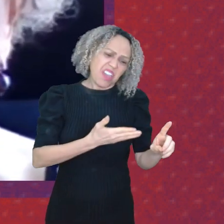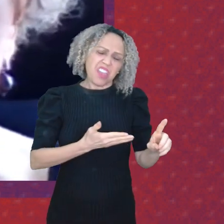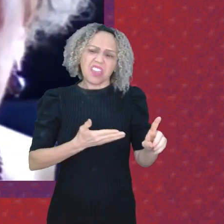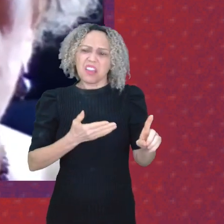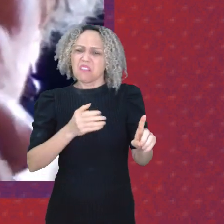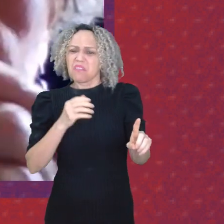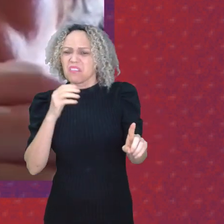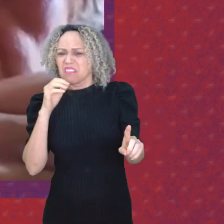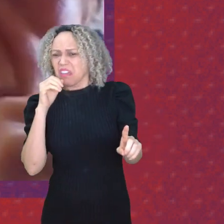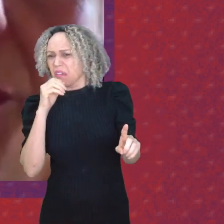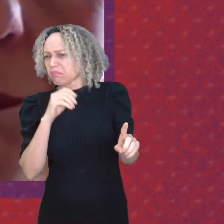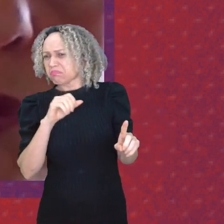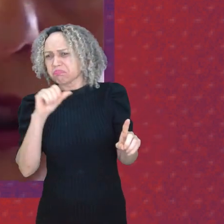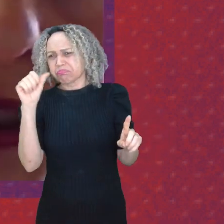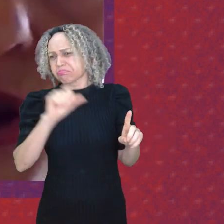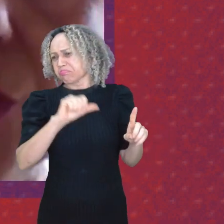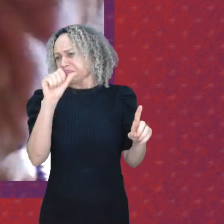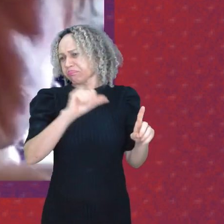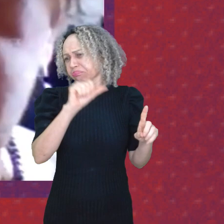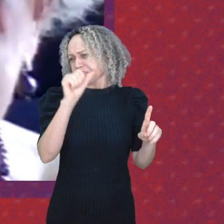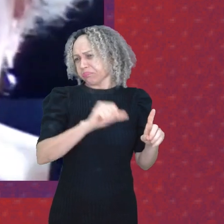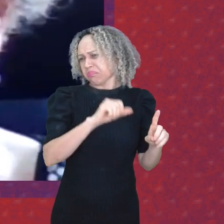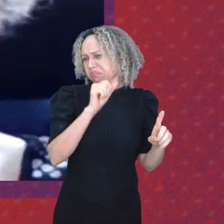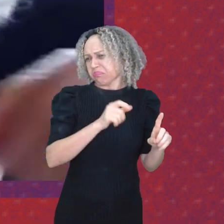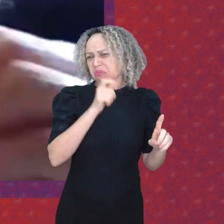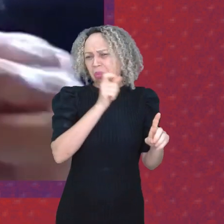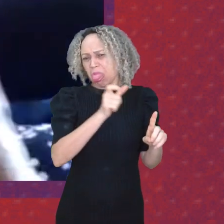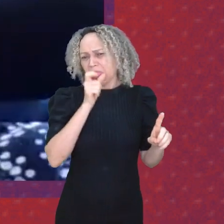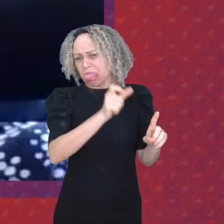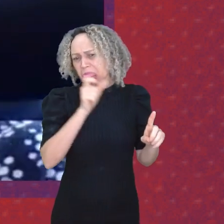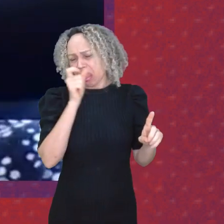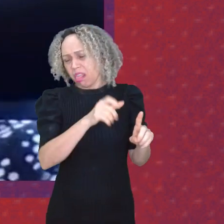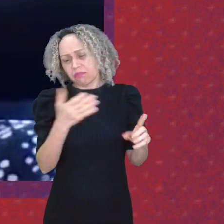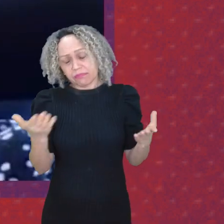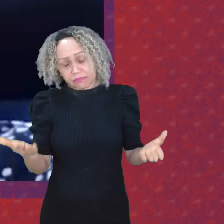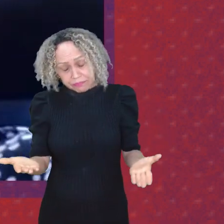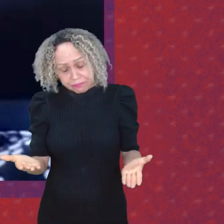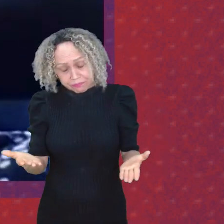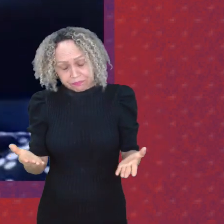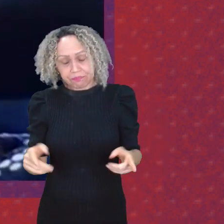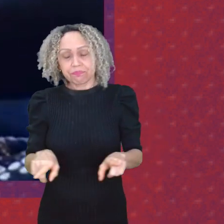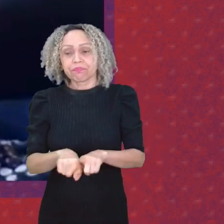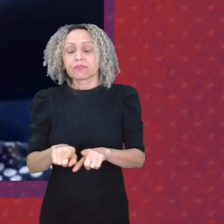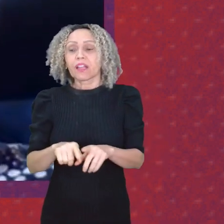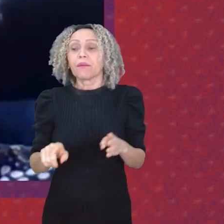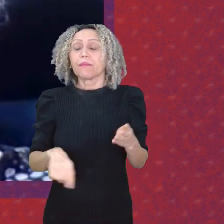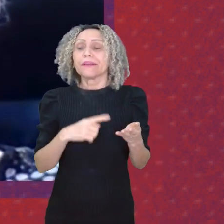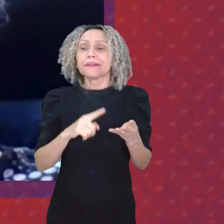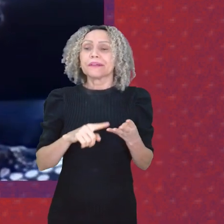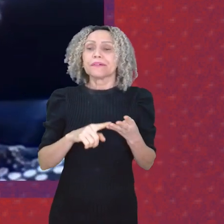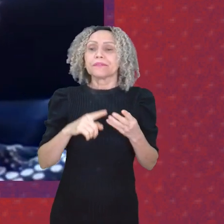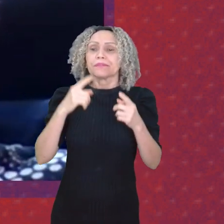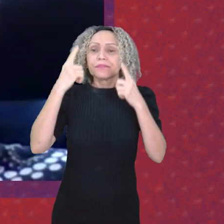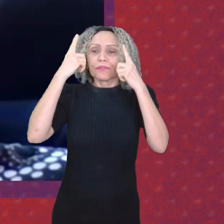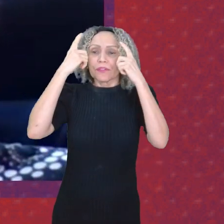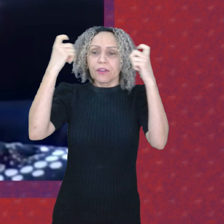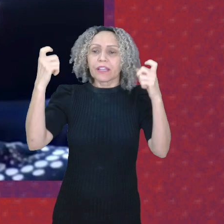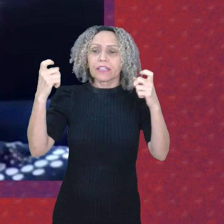no local político, nos partidos, no local de trabalho.